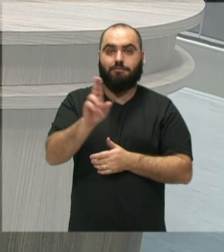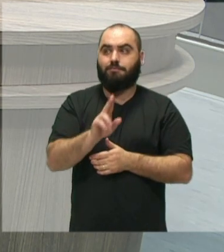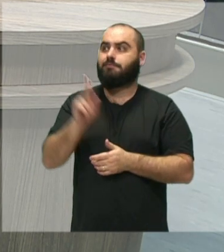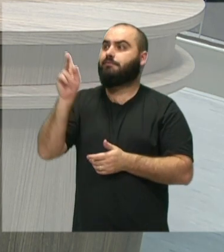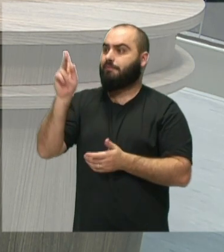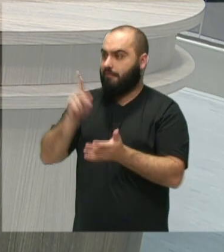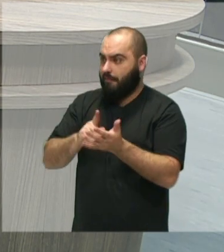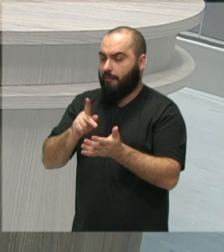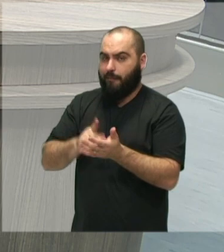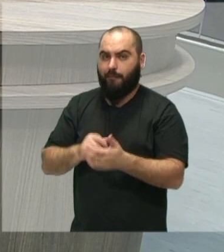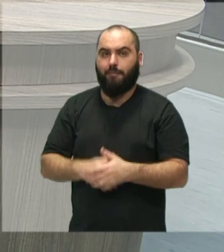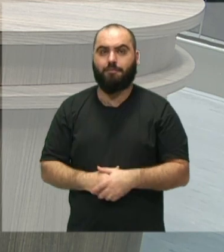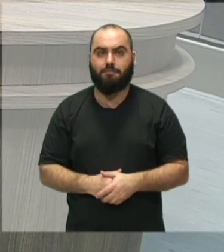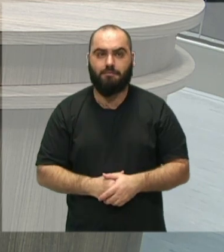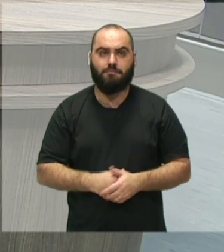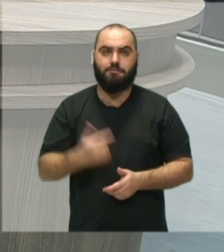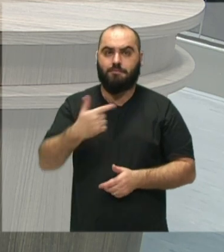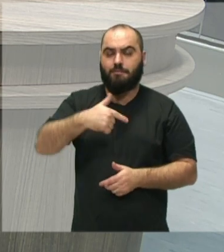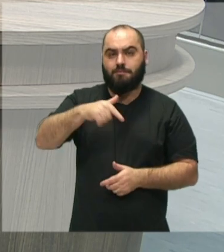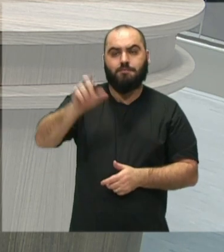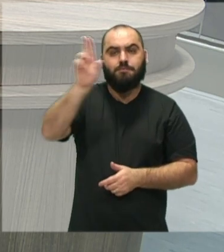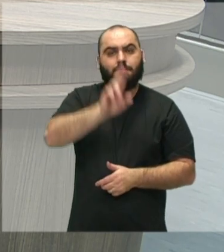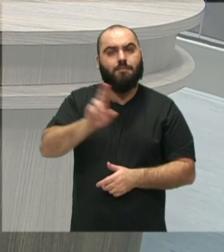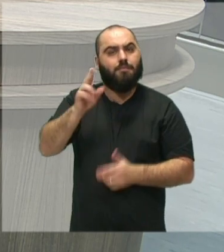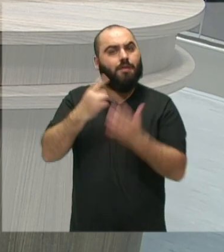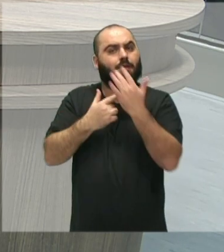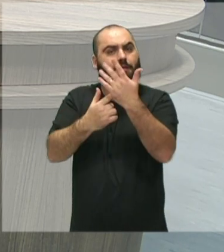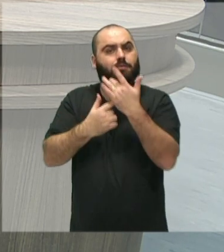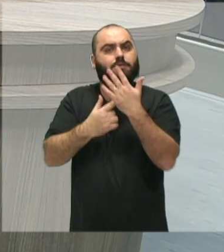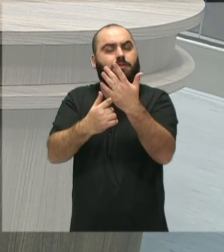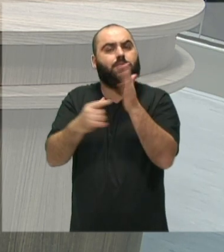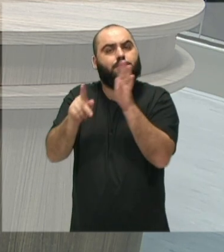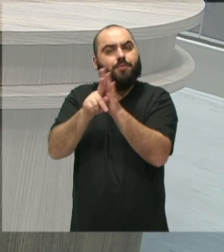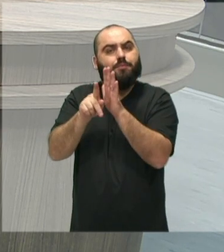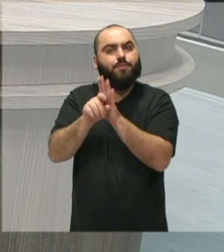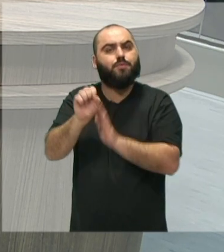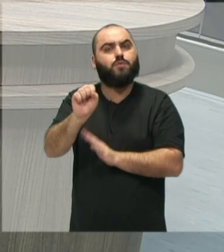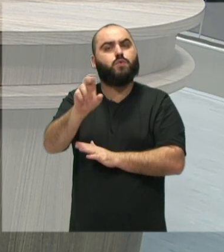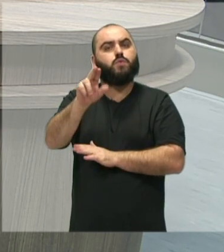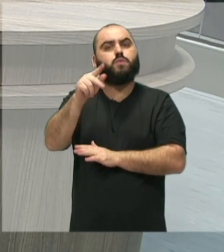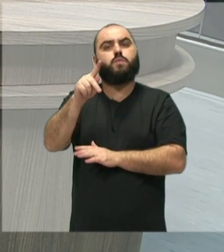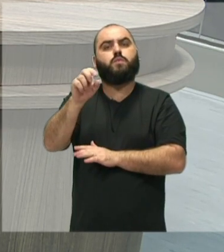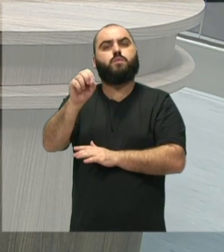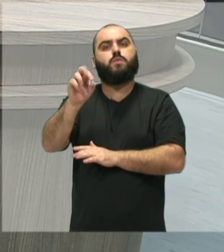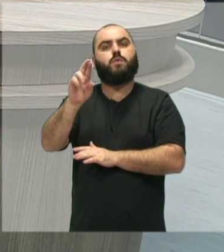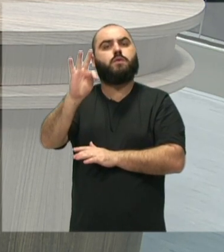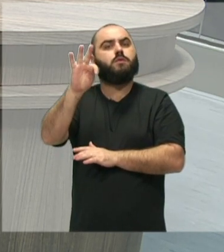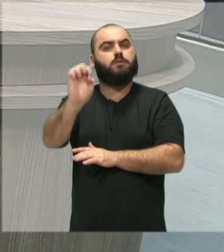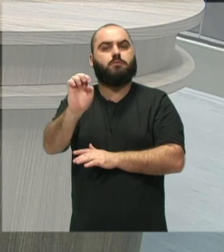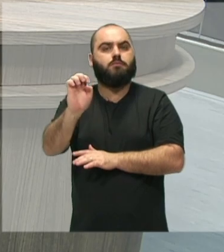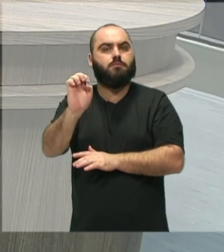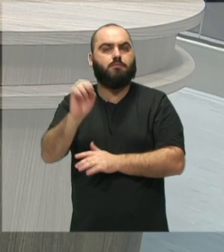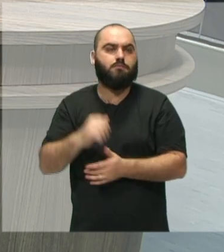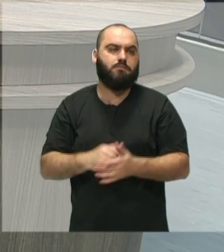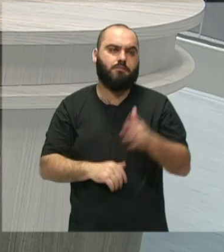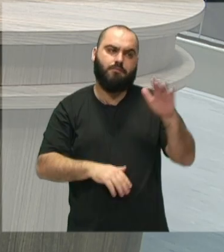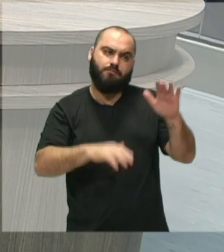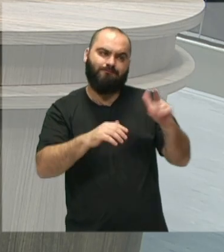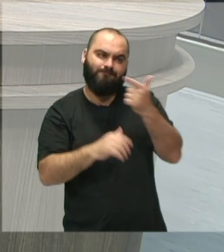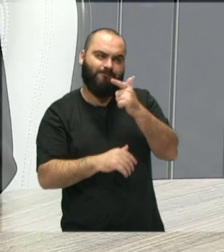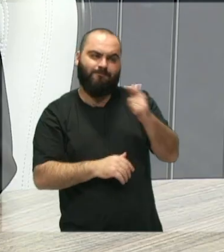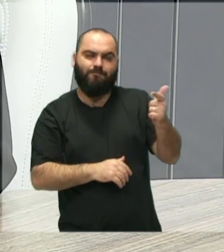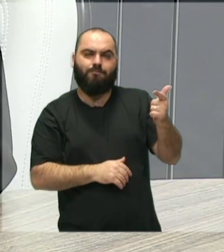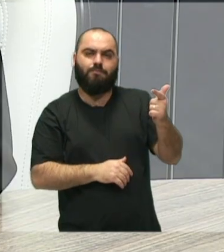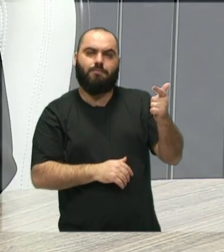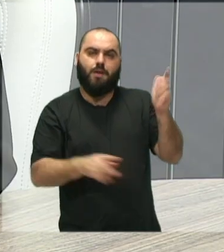gente vai usar a tecnologia como um suporte mesmo, para trazer essa questão, complementar também lacunas que a gente não tem com acervo, né? Como é o